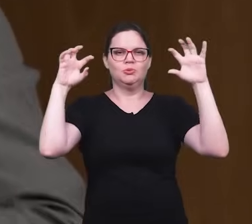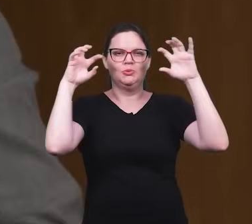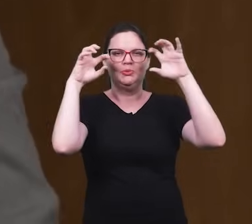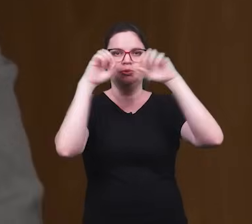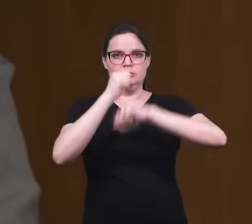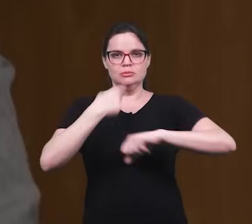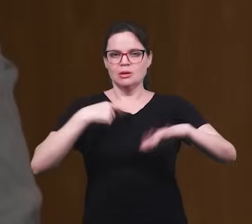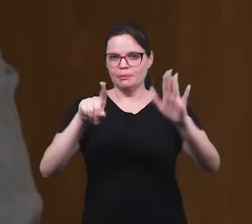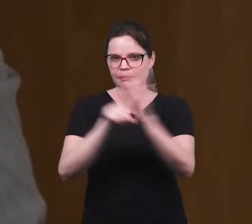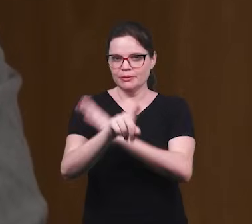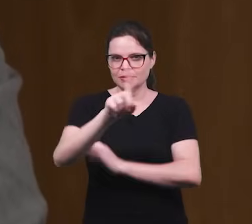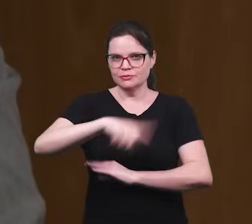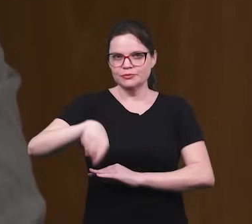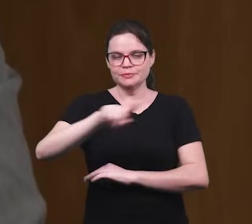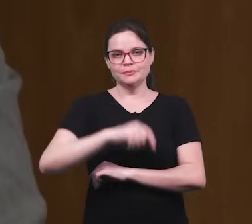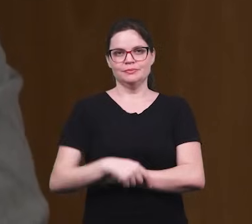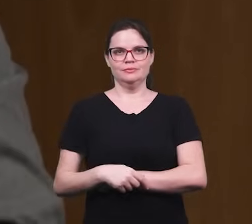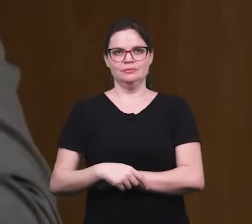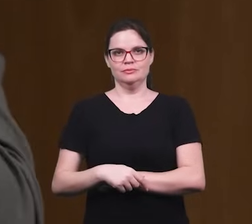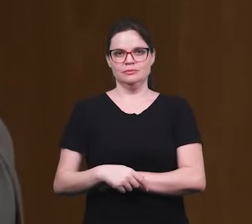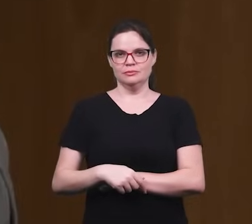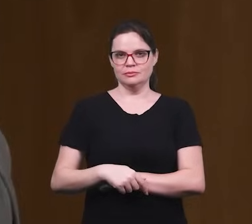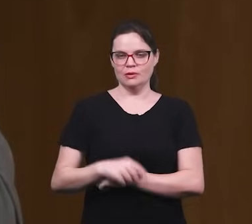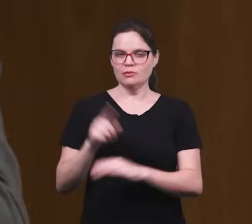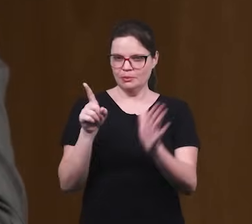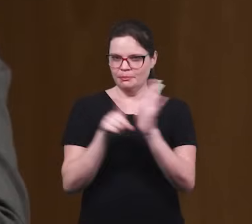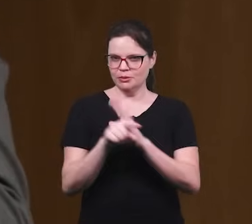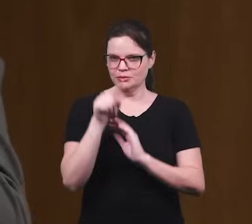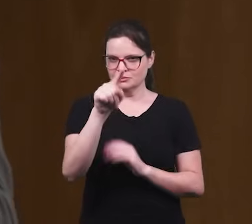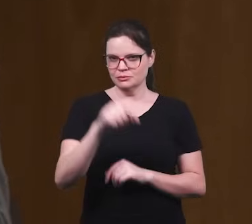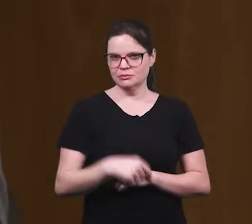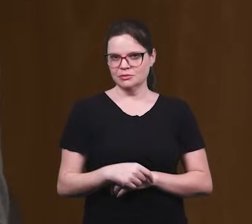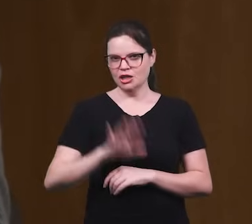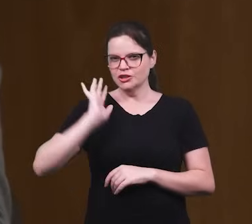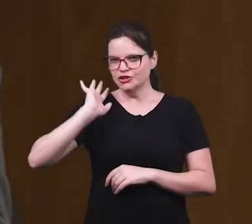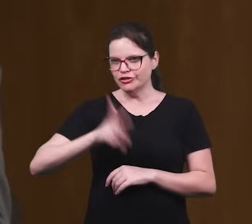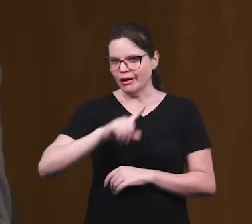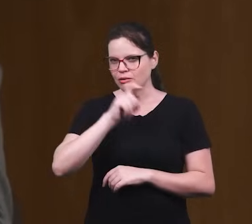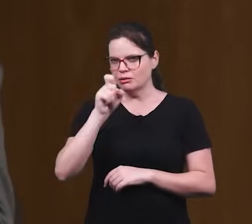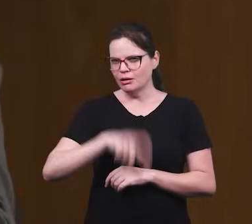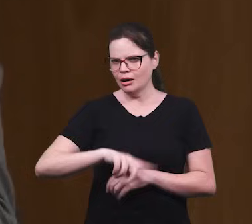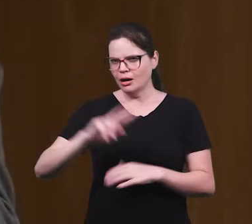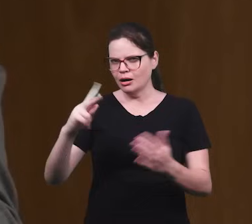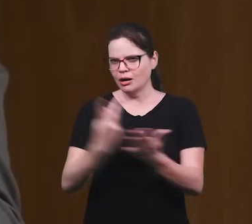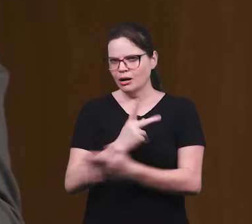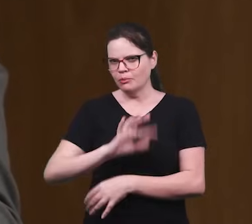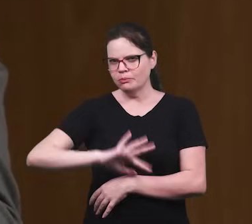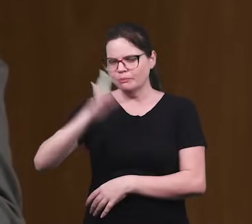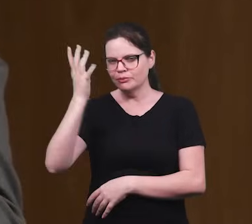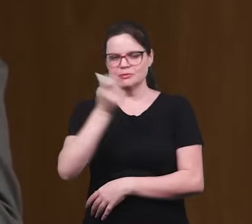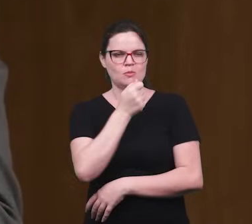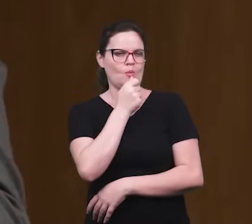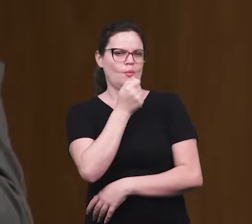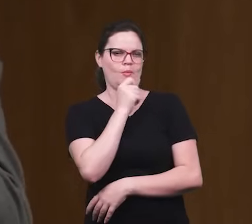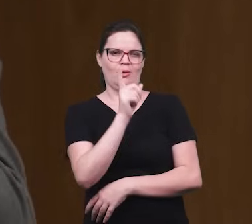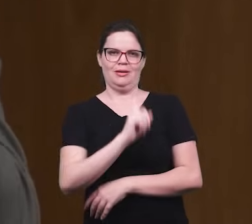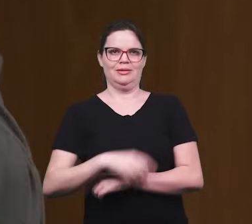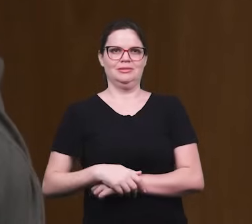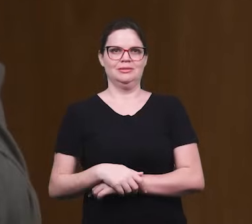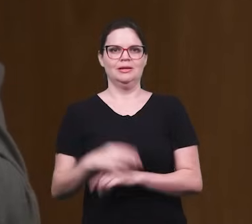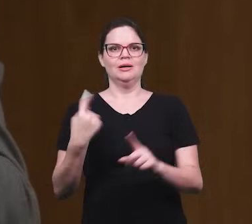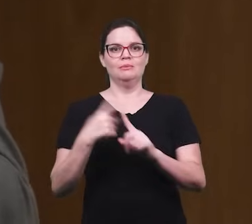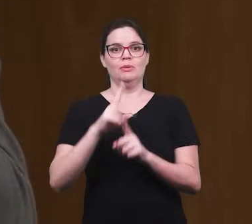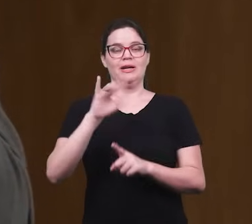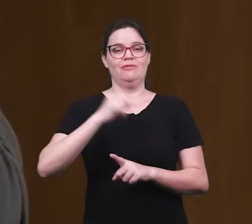até perguntar, né, como o pastor Alexandre fez aqui, perguntar para você que está nos assistindo, será que essa trombeta ela já tocou? Ainda não, porque vão ser sinais